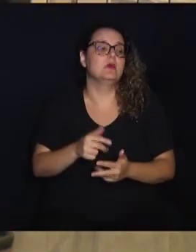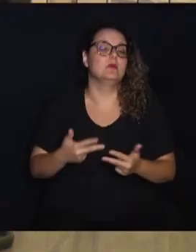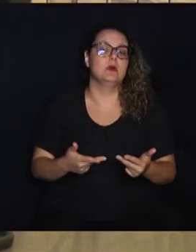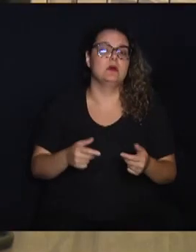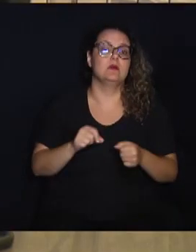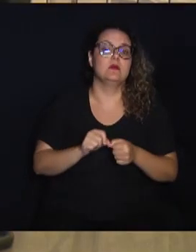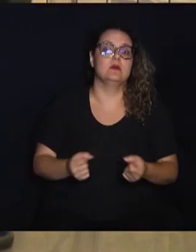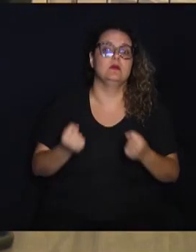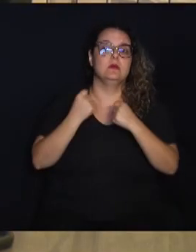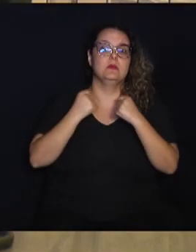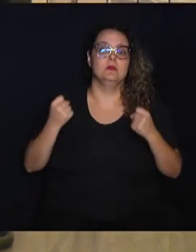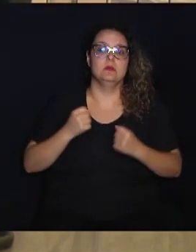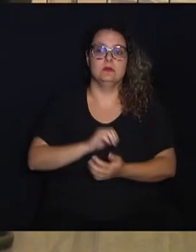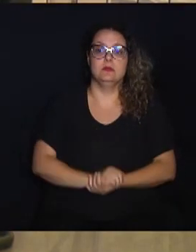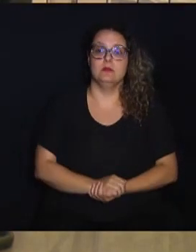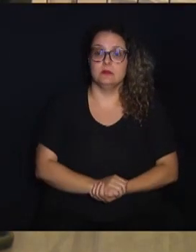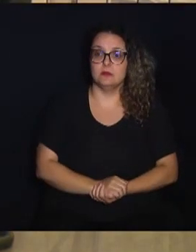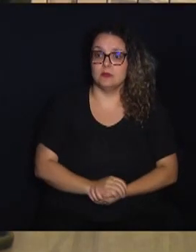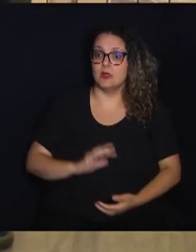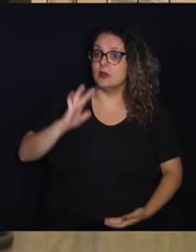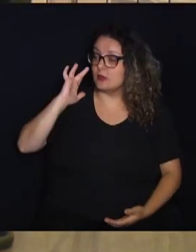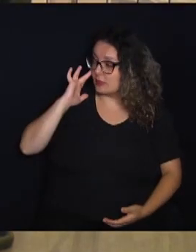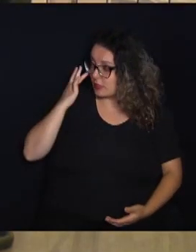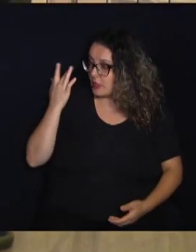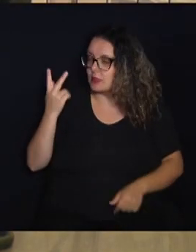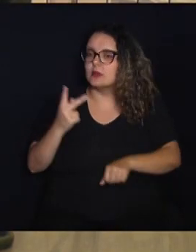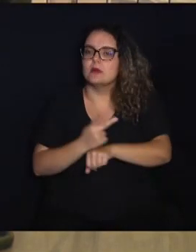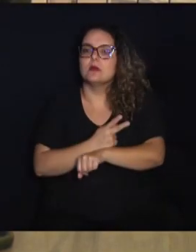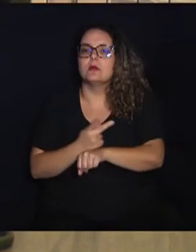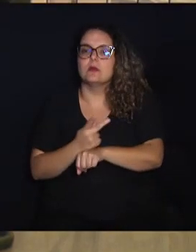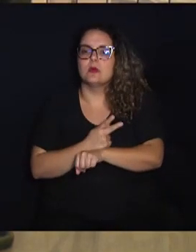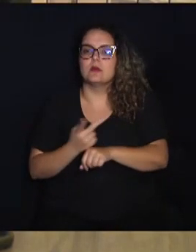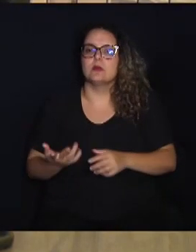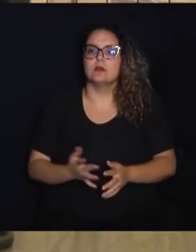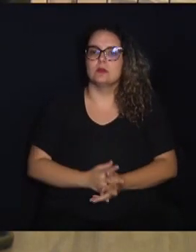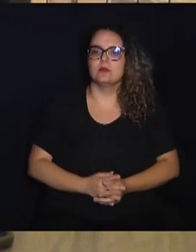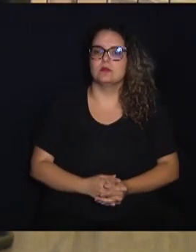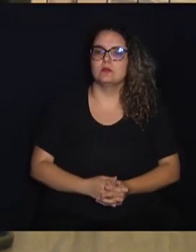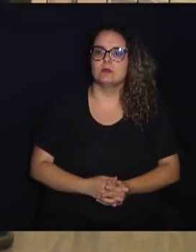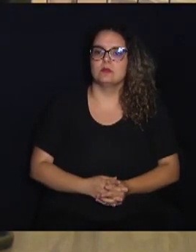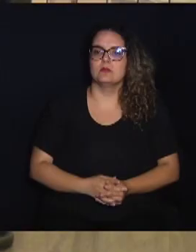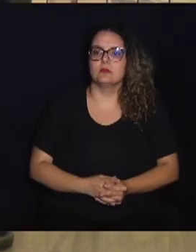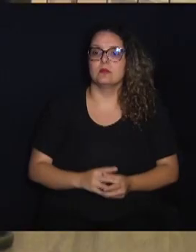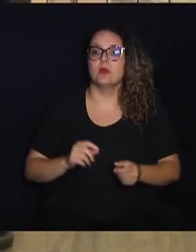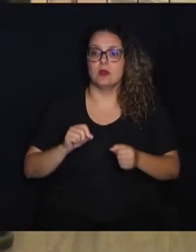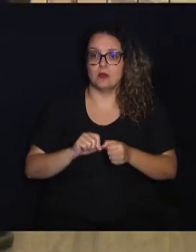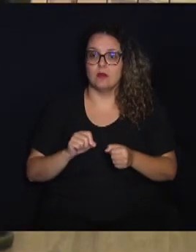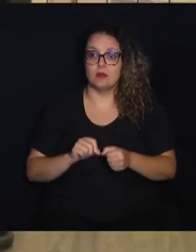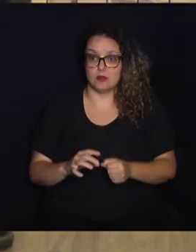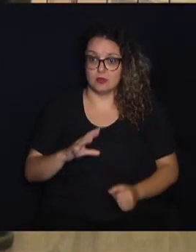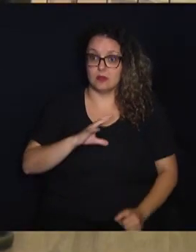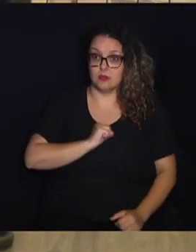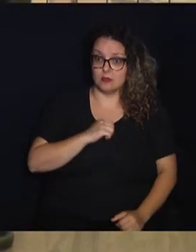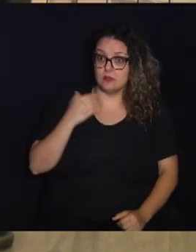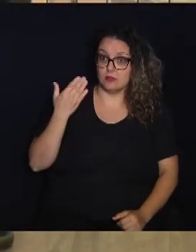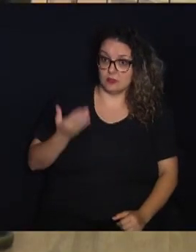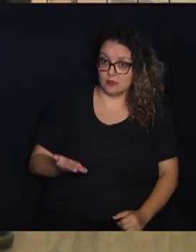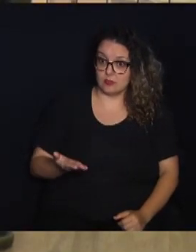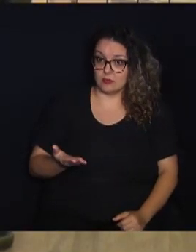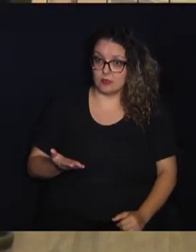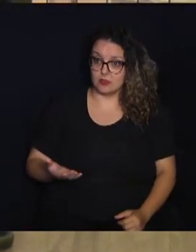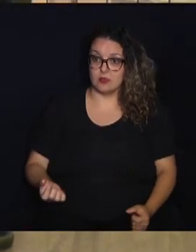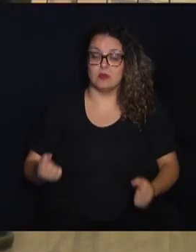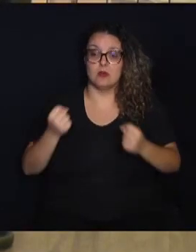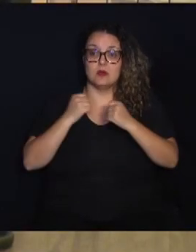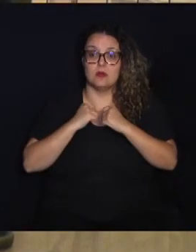atividade física? Eu acho que a gente tem que buscar aquilo que faz com que a gente goste daquela